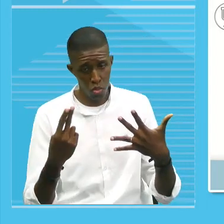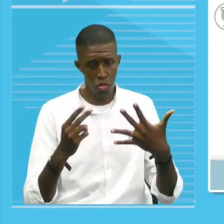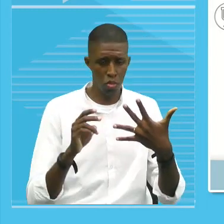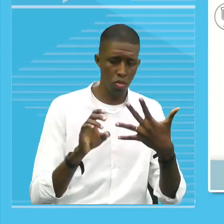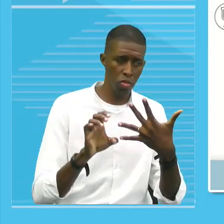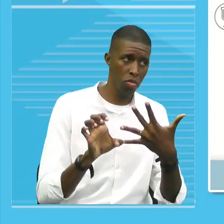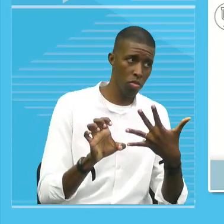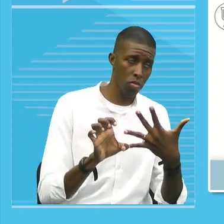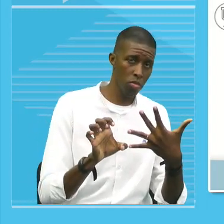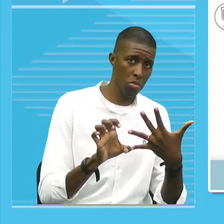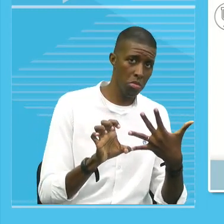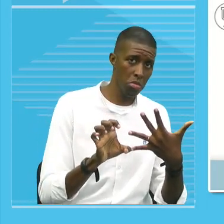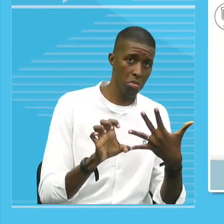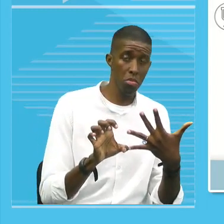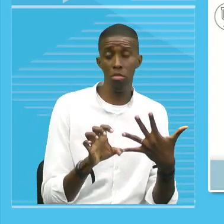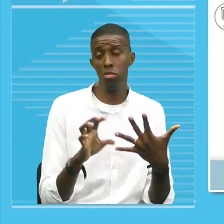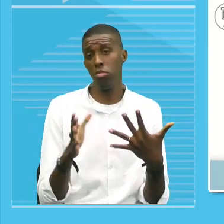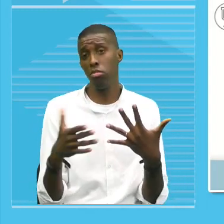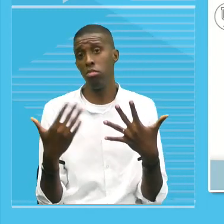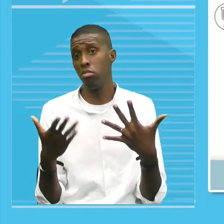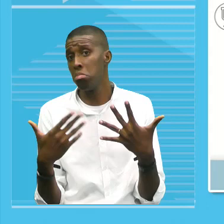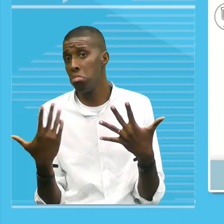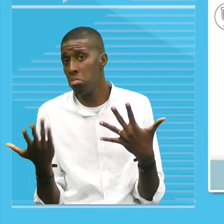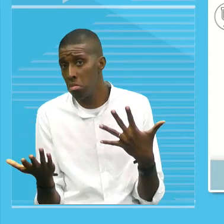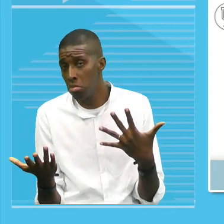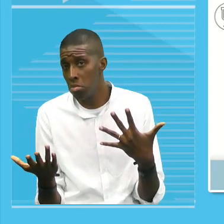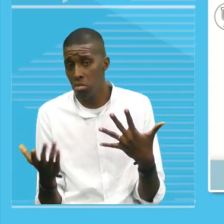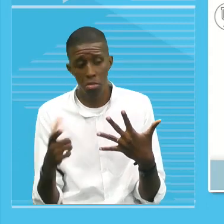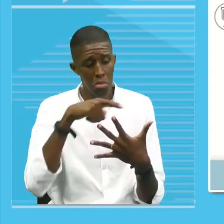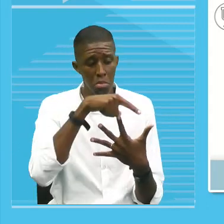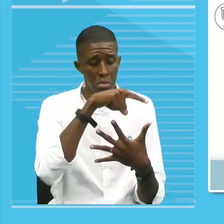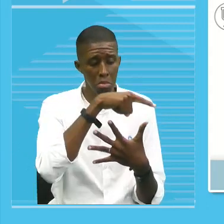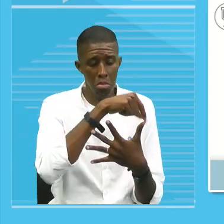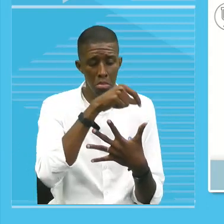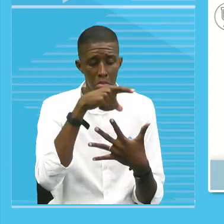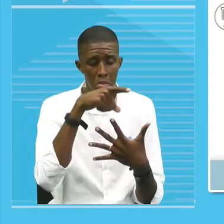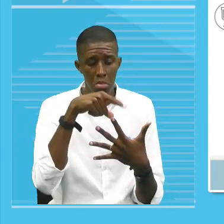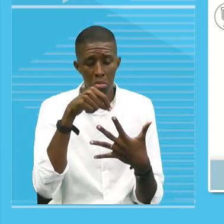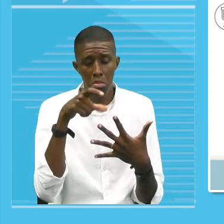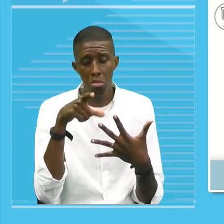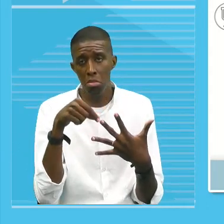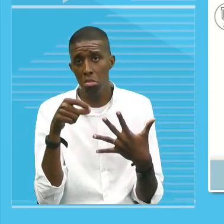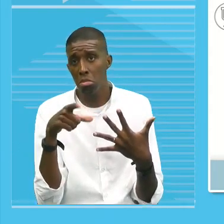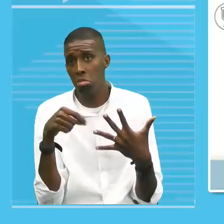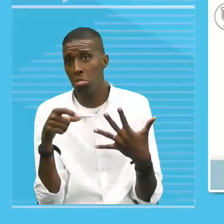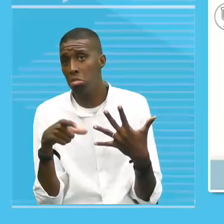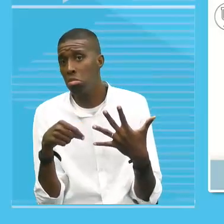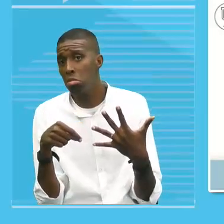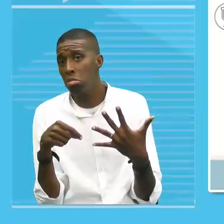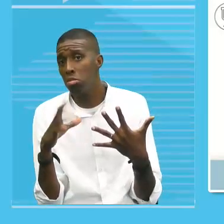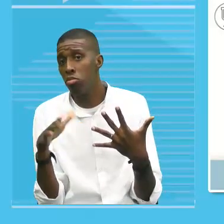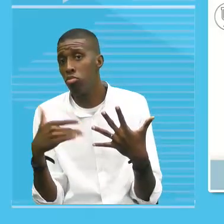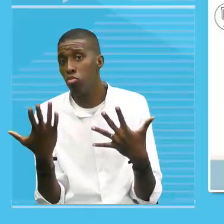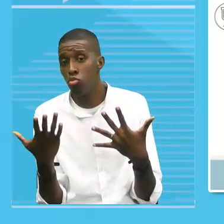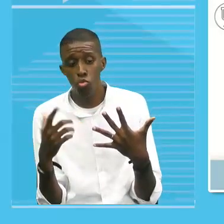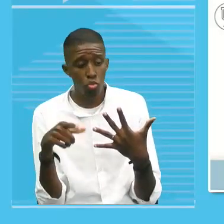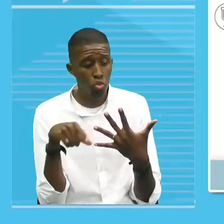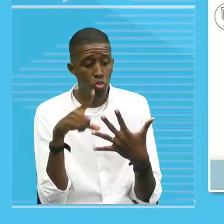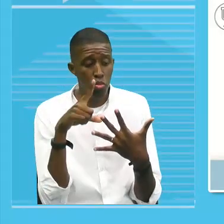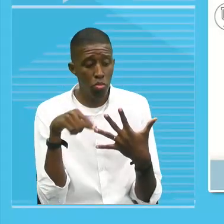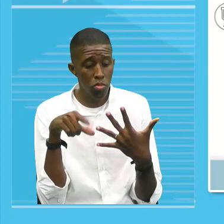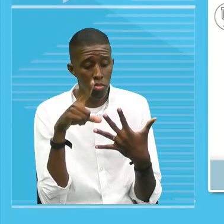foi criada para resolver os problemas causados pela forma de vida moderna tem uma questão